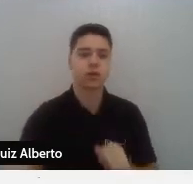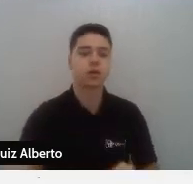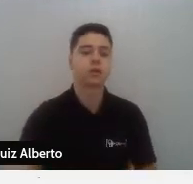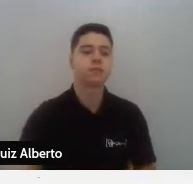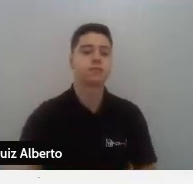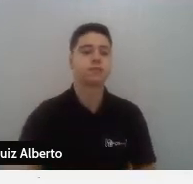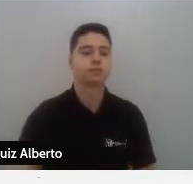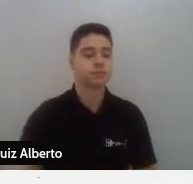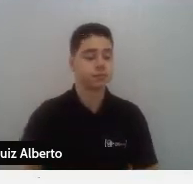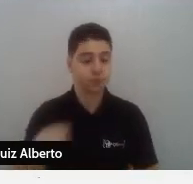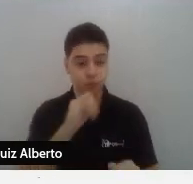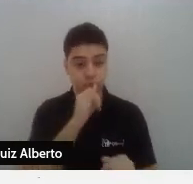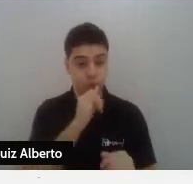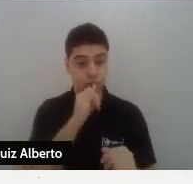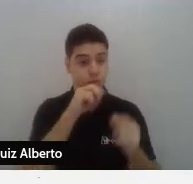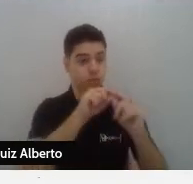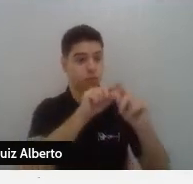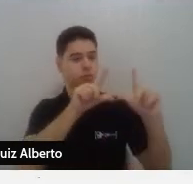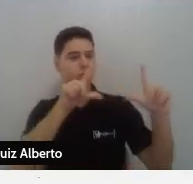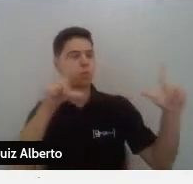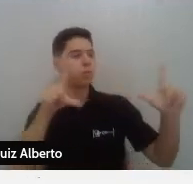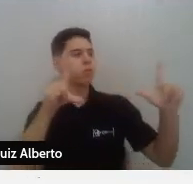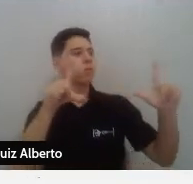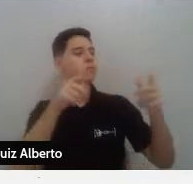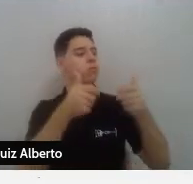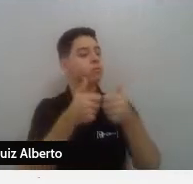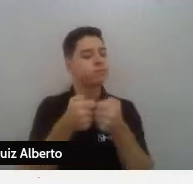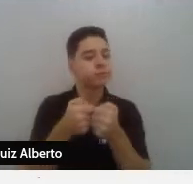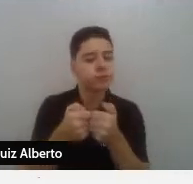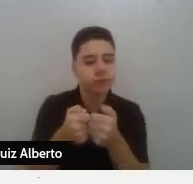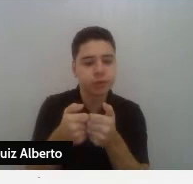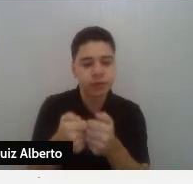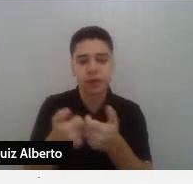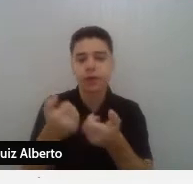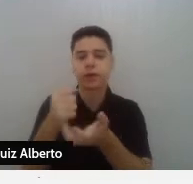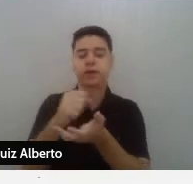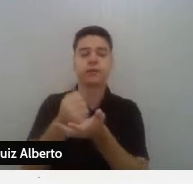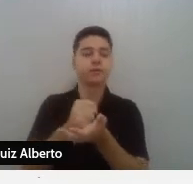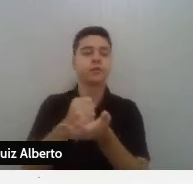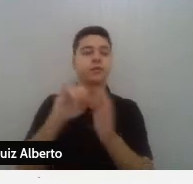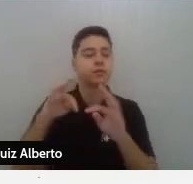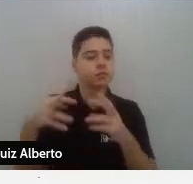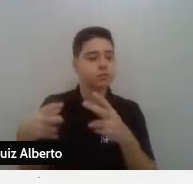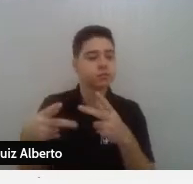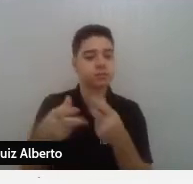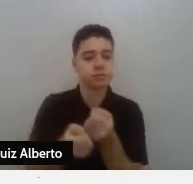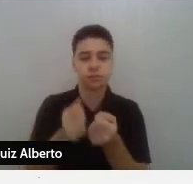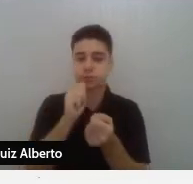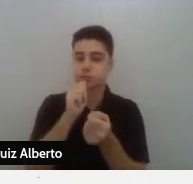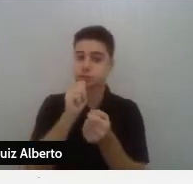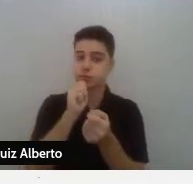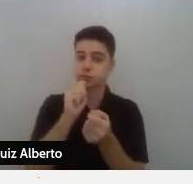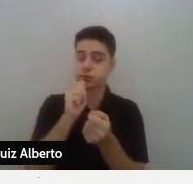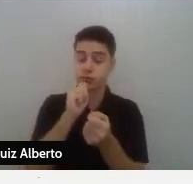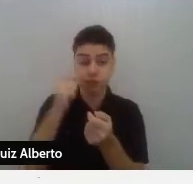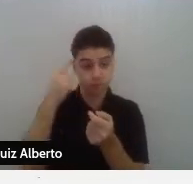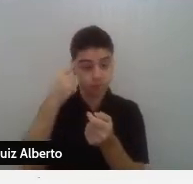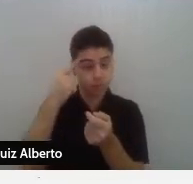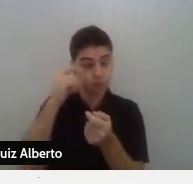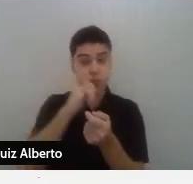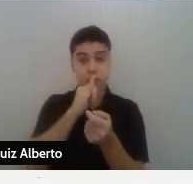como fundos de videogames, pensando na realidade virtual também.